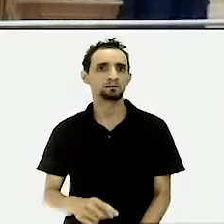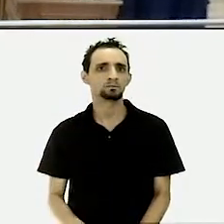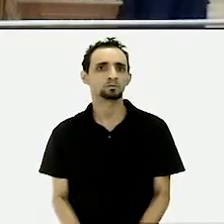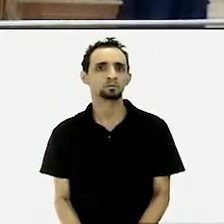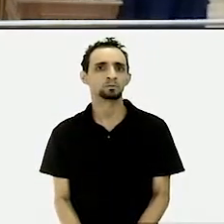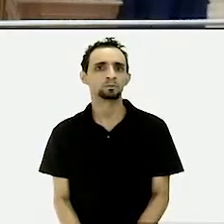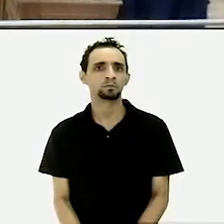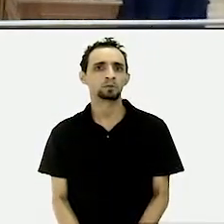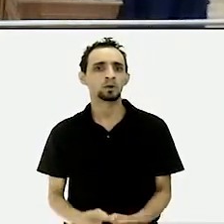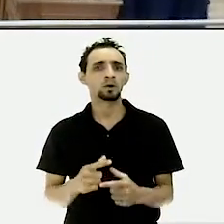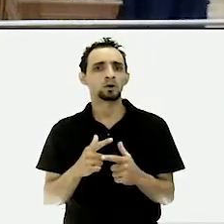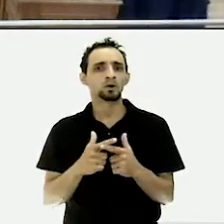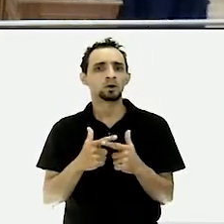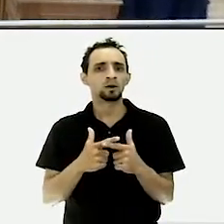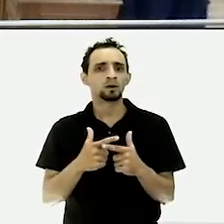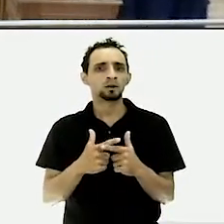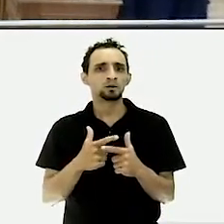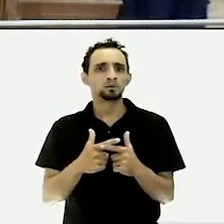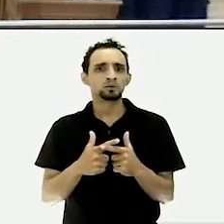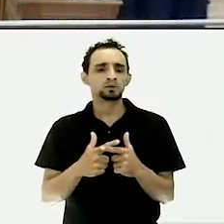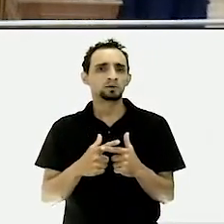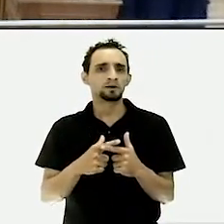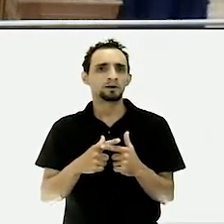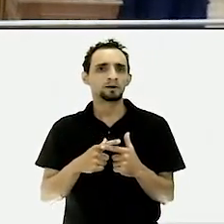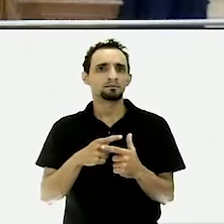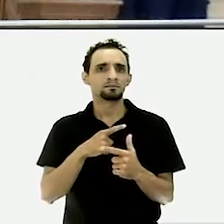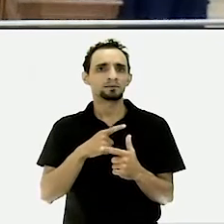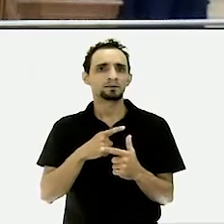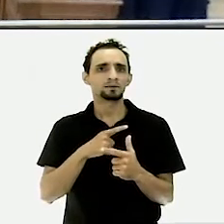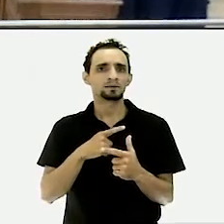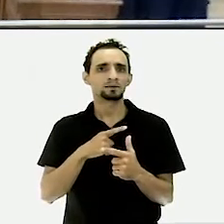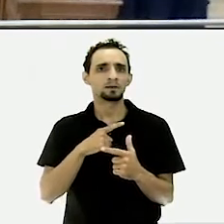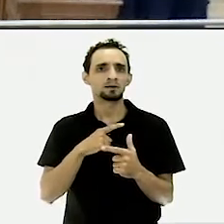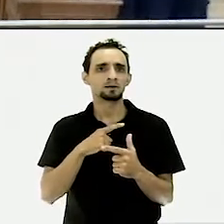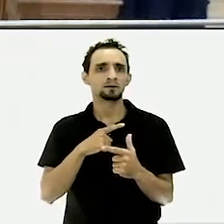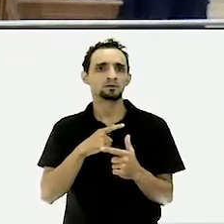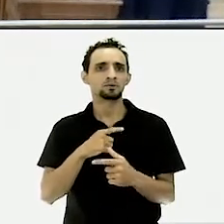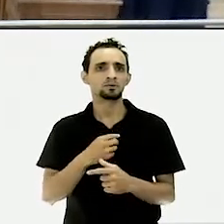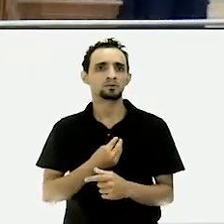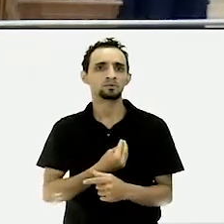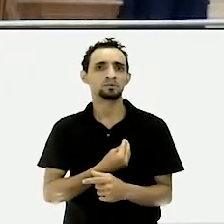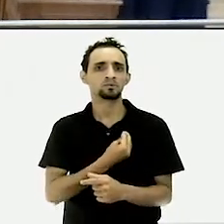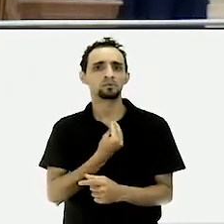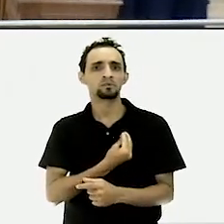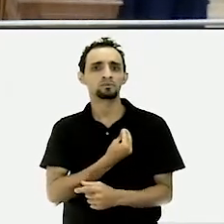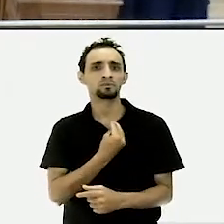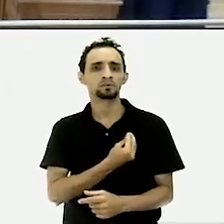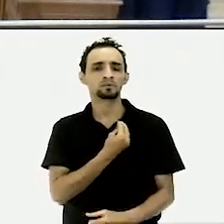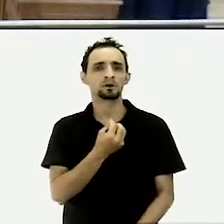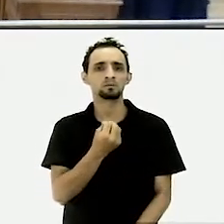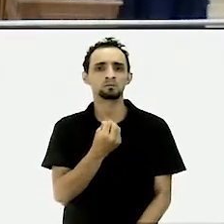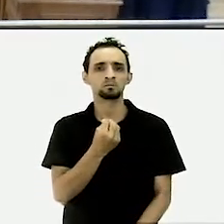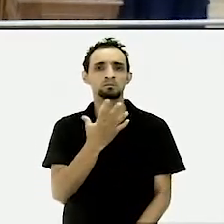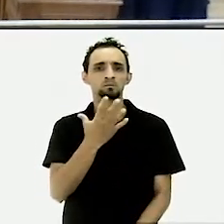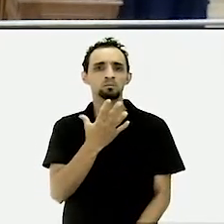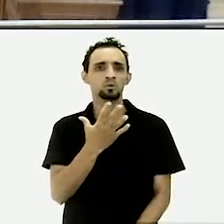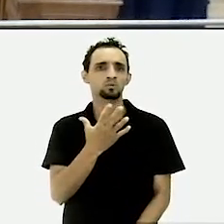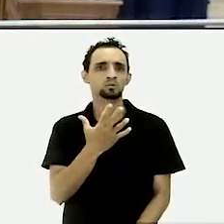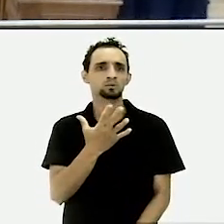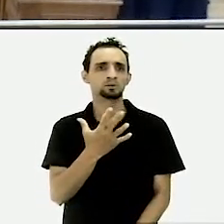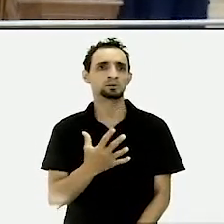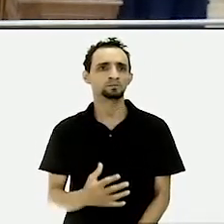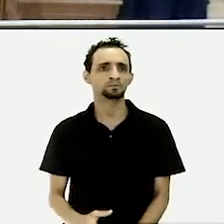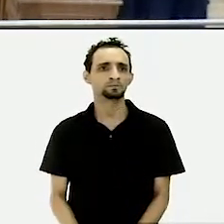fantástico, um trabalho que vem mostrando resultado, e um trabalho permanente, contínuo, dentro